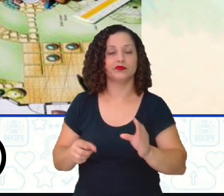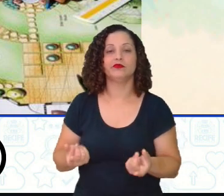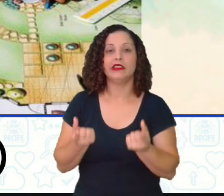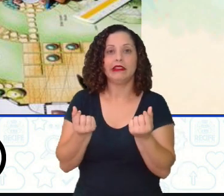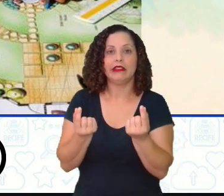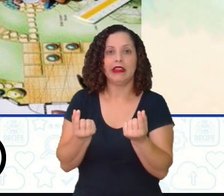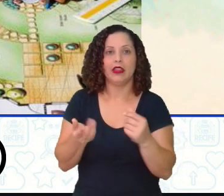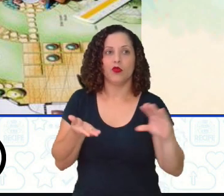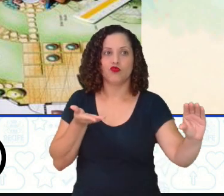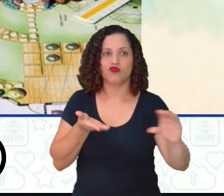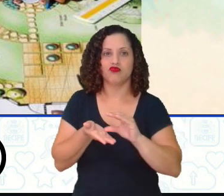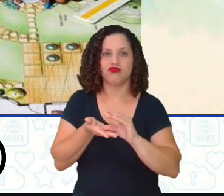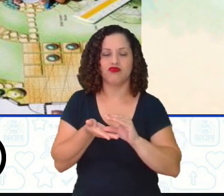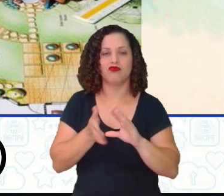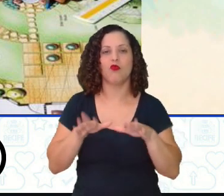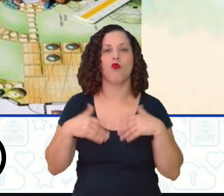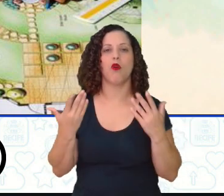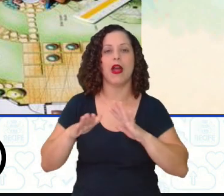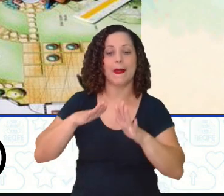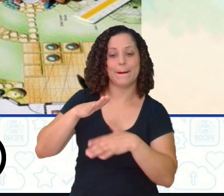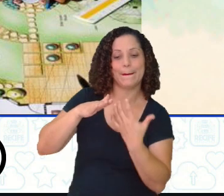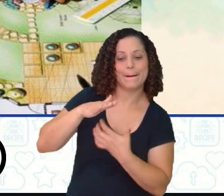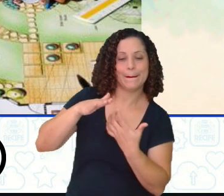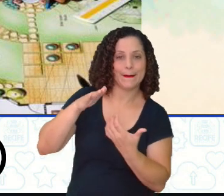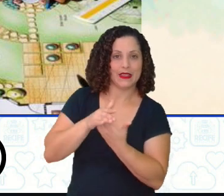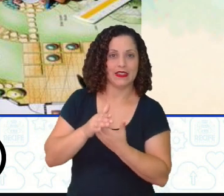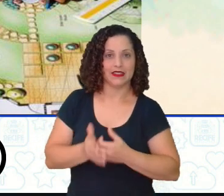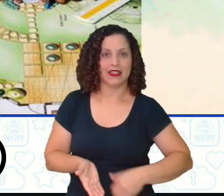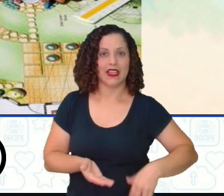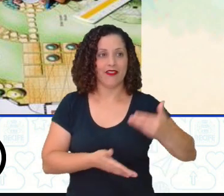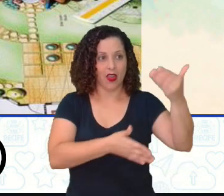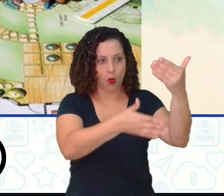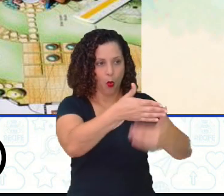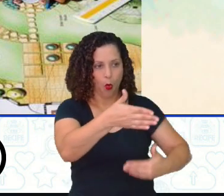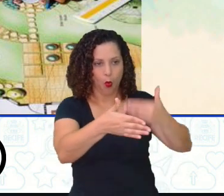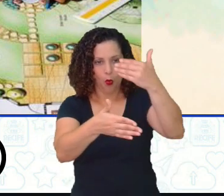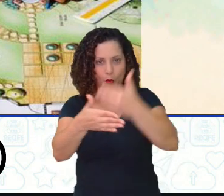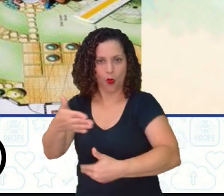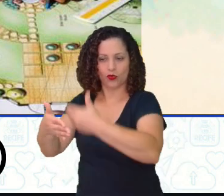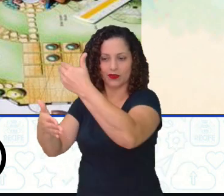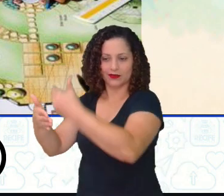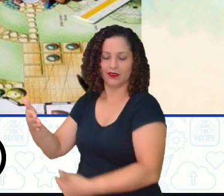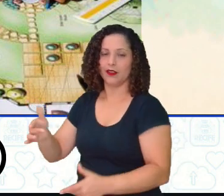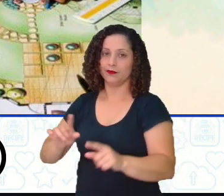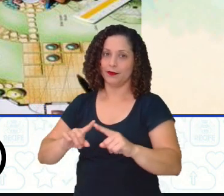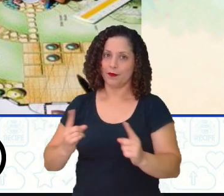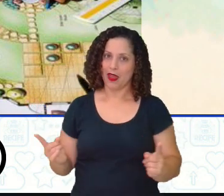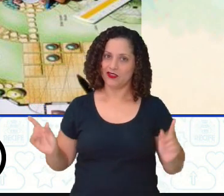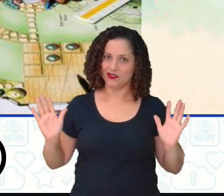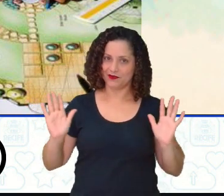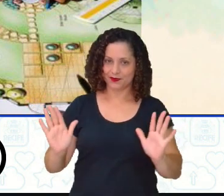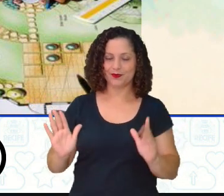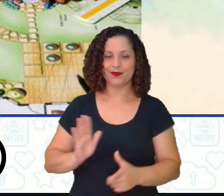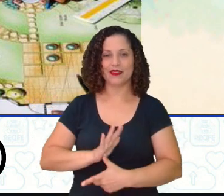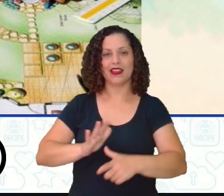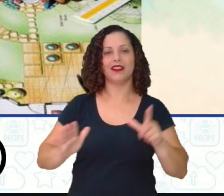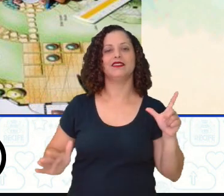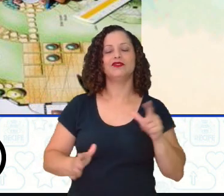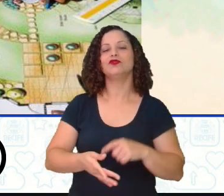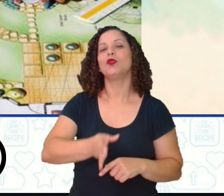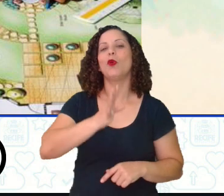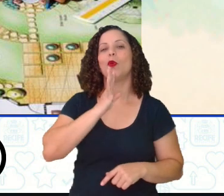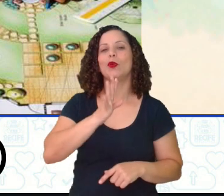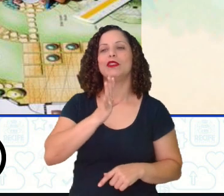dinheiro? Quais são as empresas que vão aí contratar essas pessoas? Mas antes, vamos conhecer, né, quem